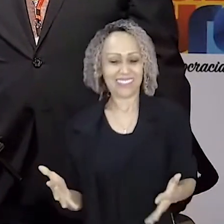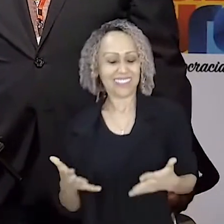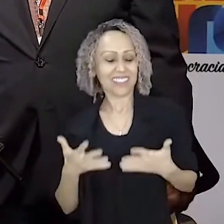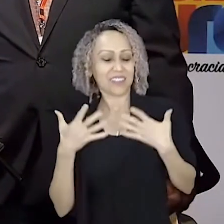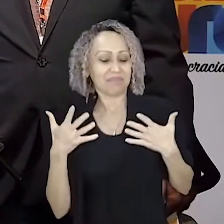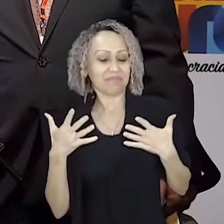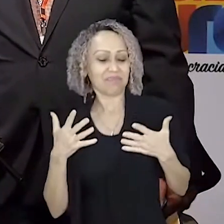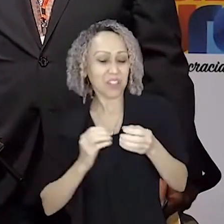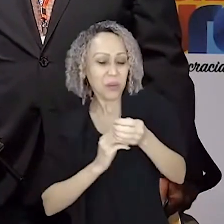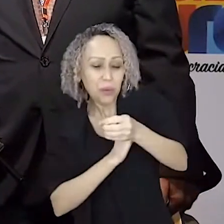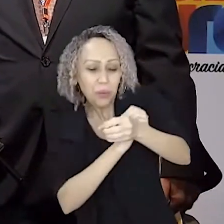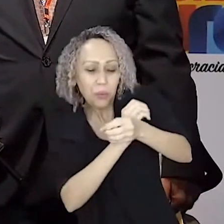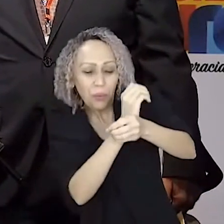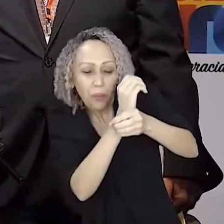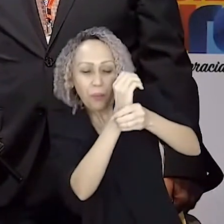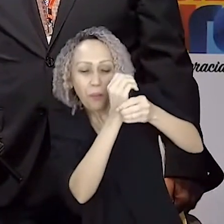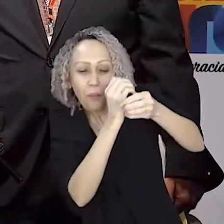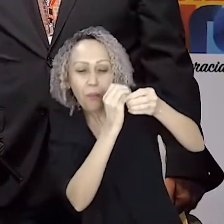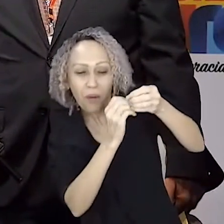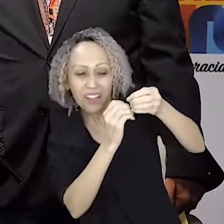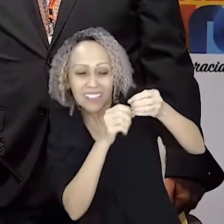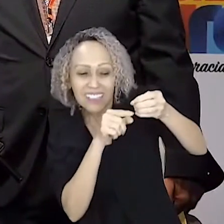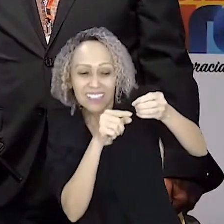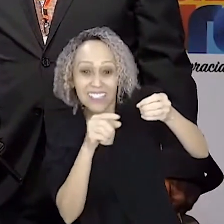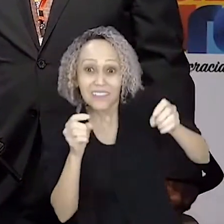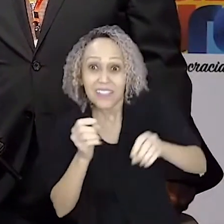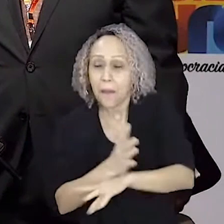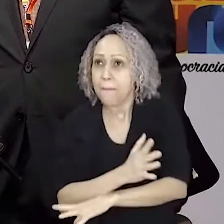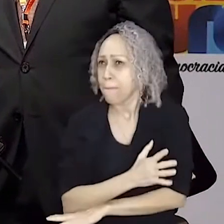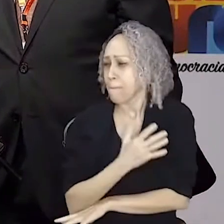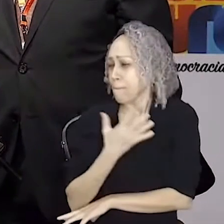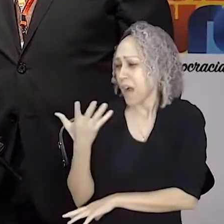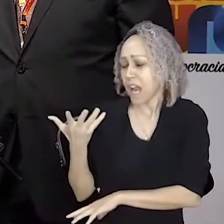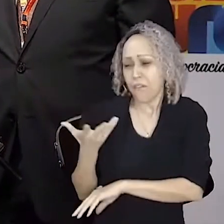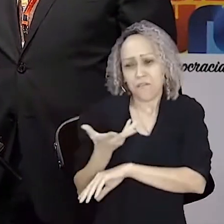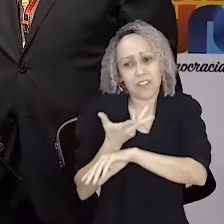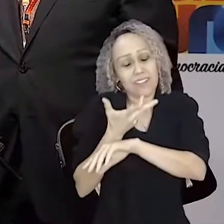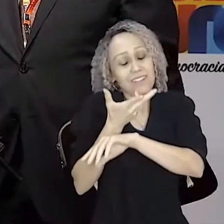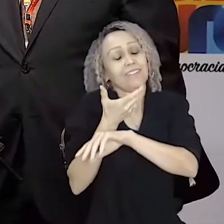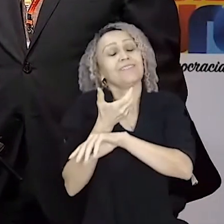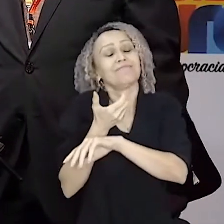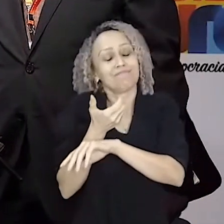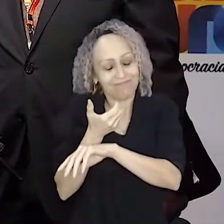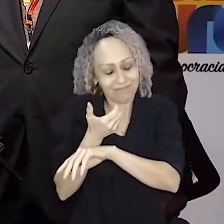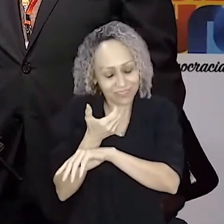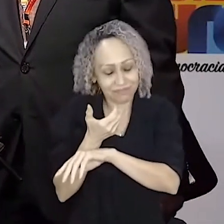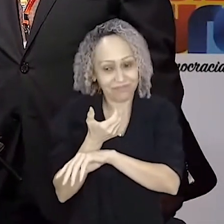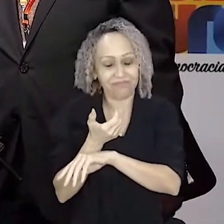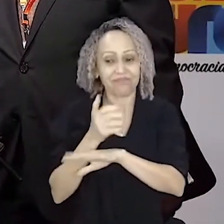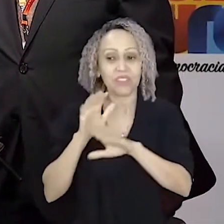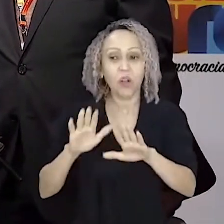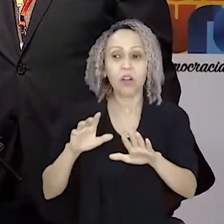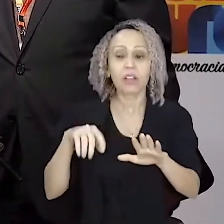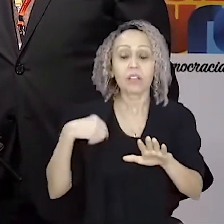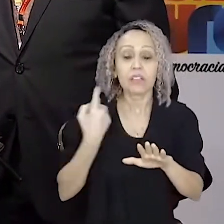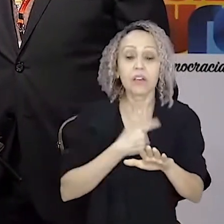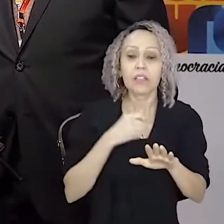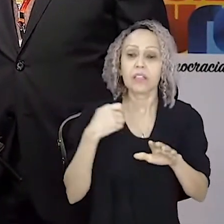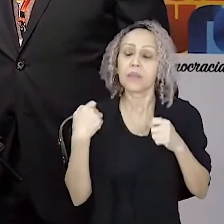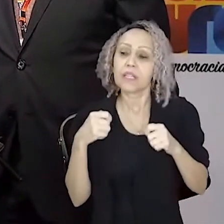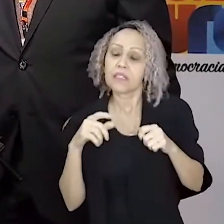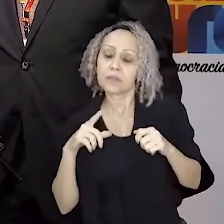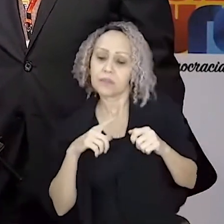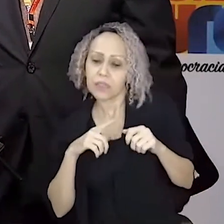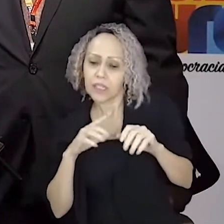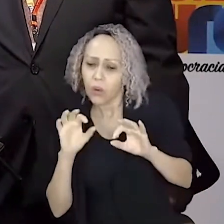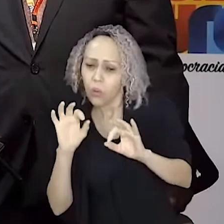Então, a posse tem um horário ali para começar, porque temos um horário no Congresso, né, onde o presidente vai tomar